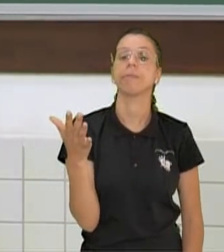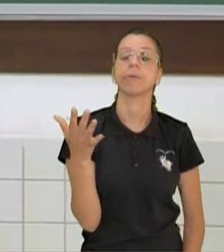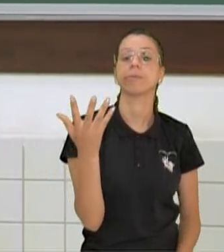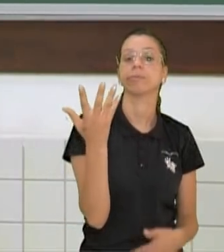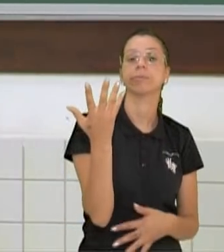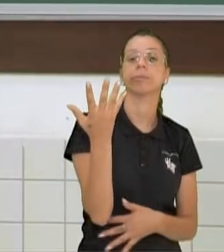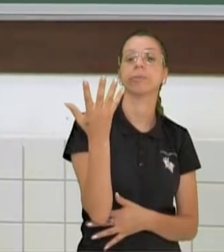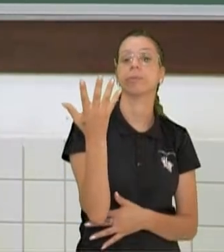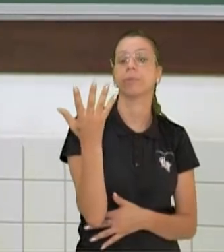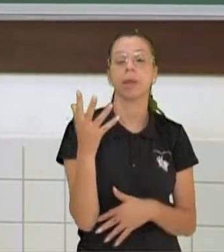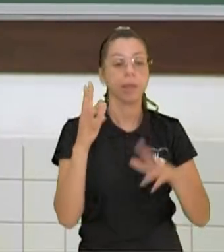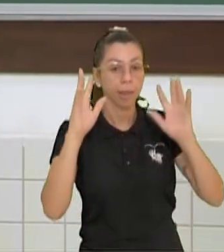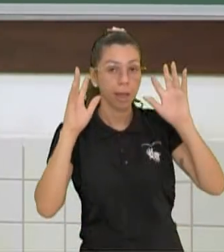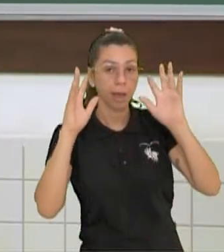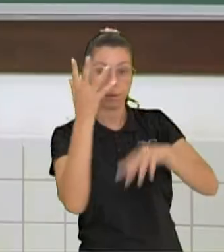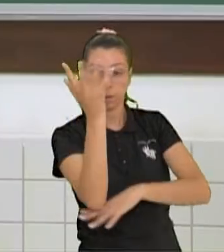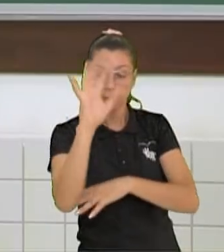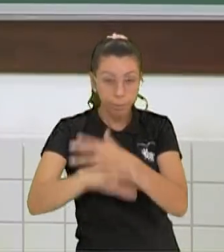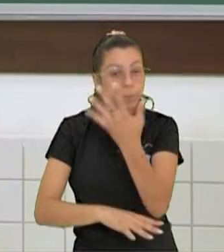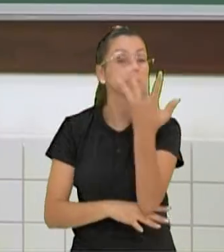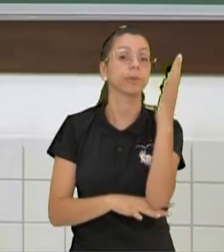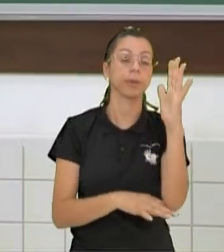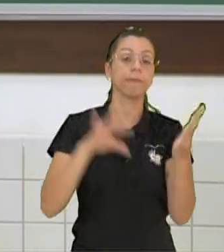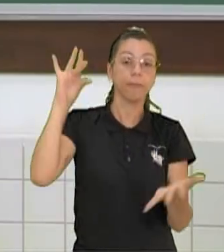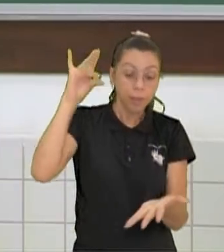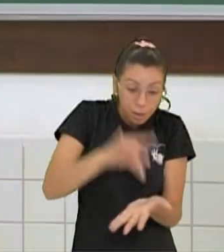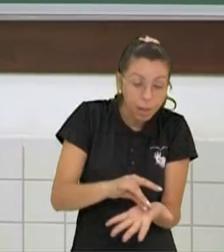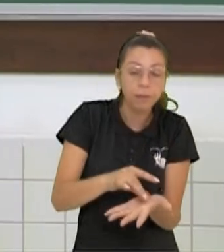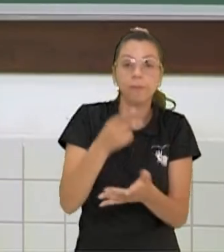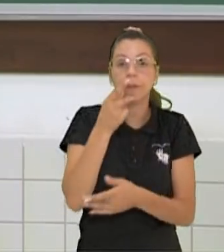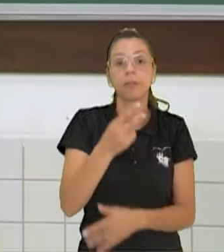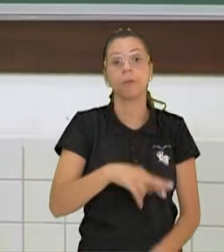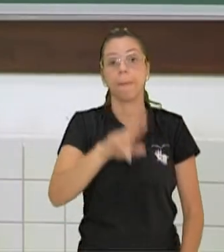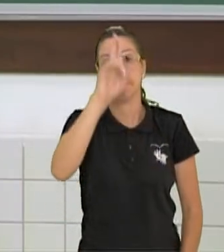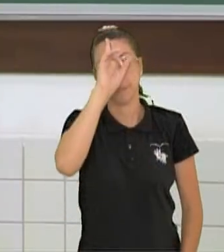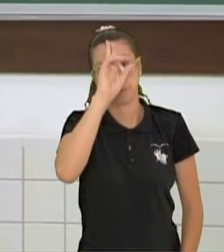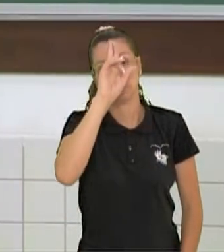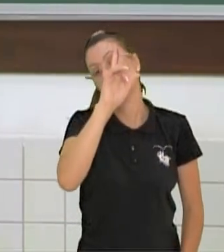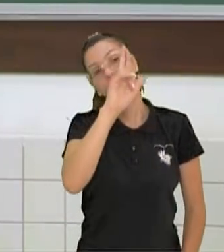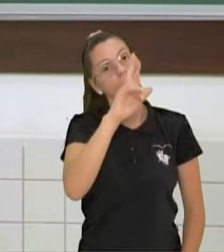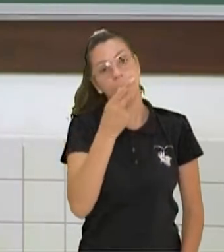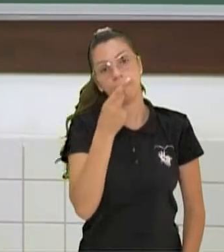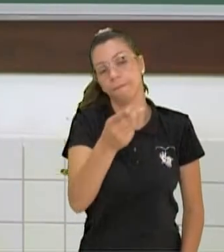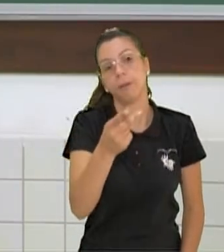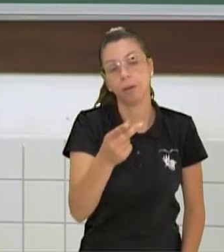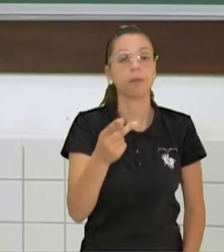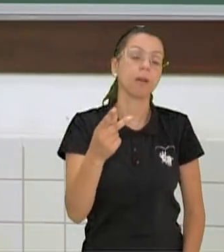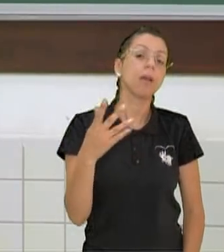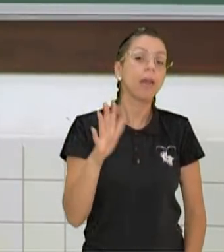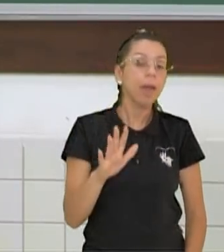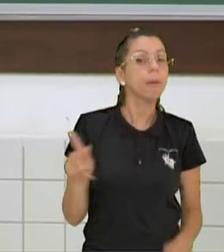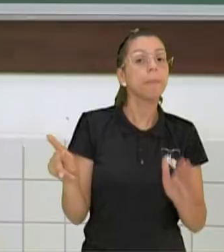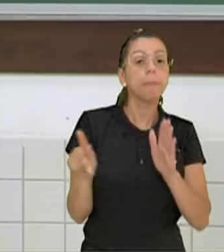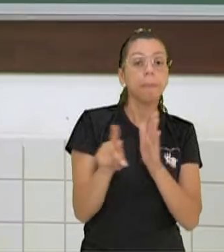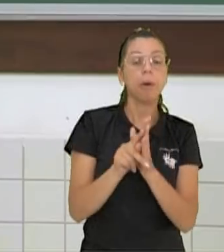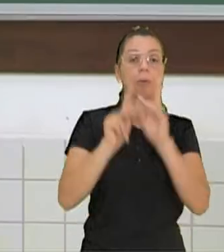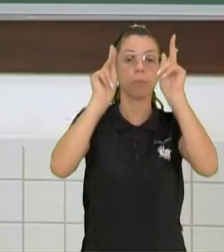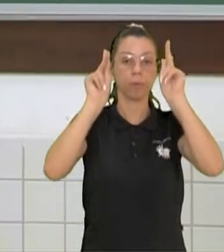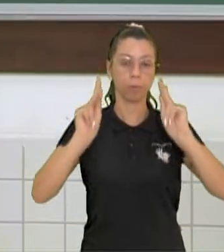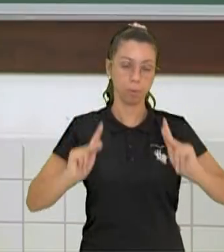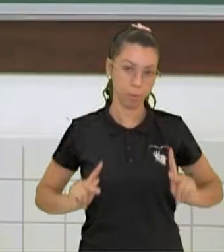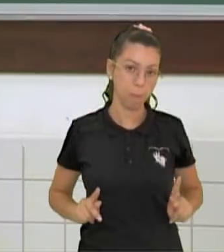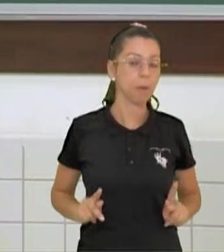Não existe na natureza nada que diz que é meio-dia. Não existe. Isso é uma construção humana